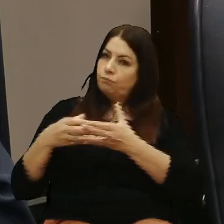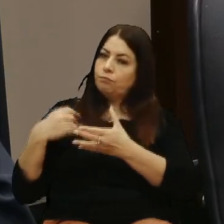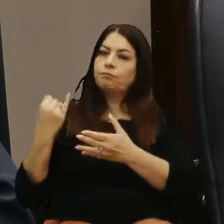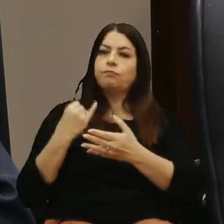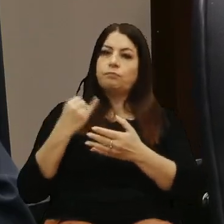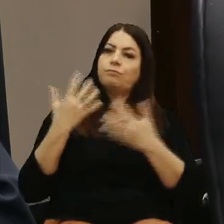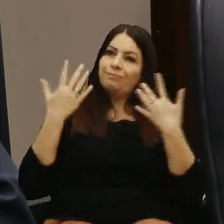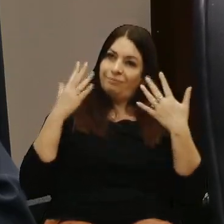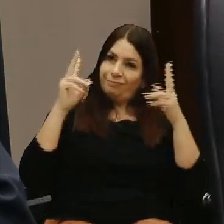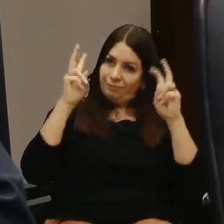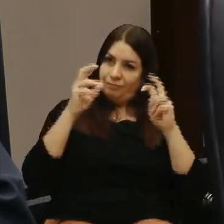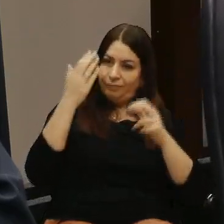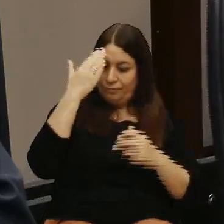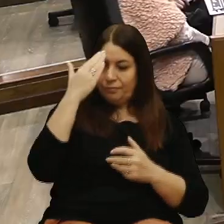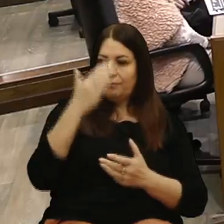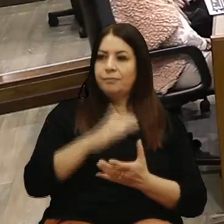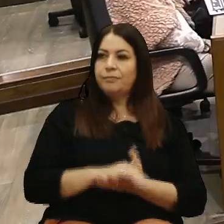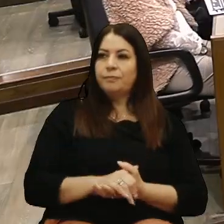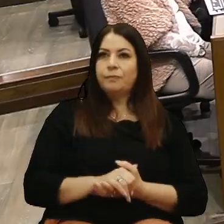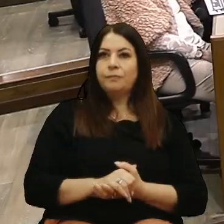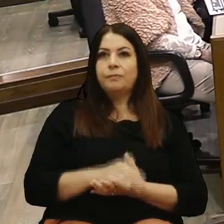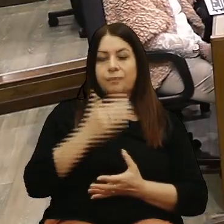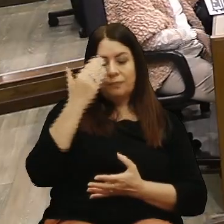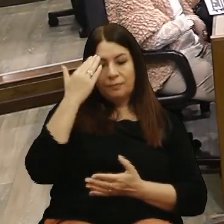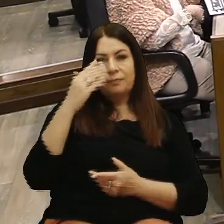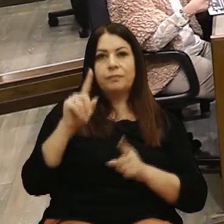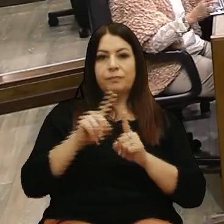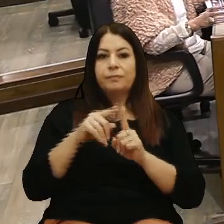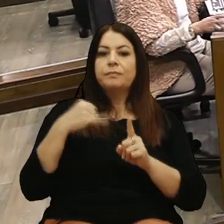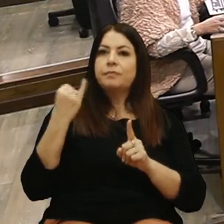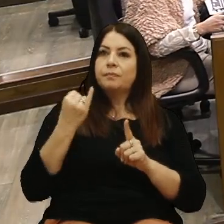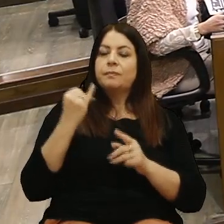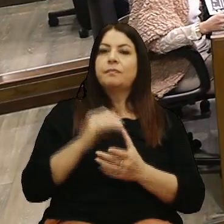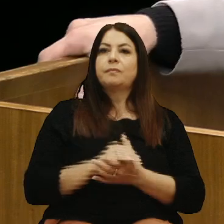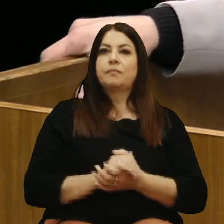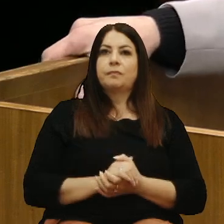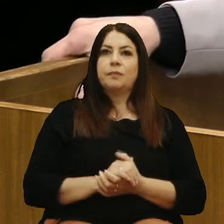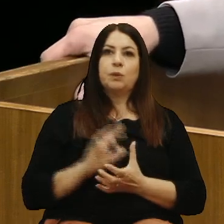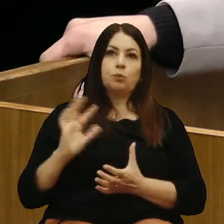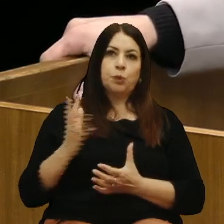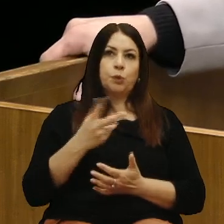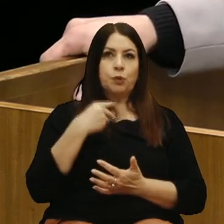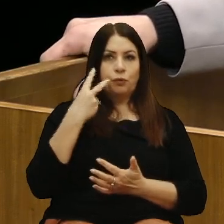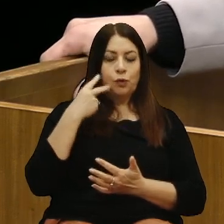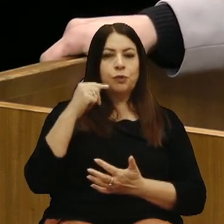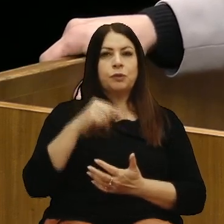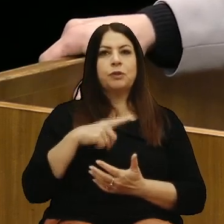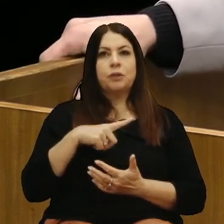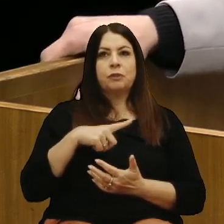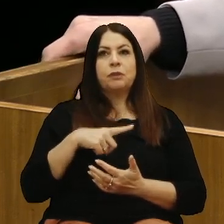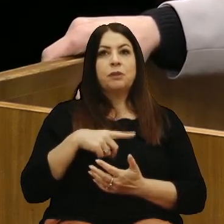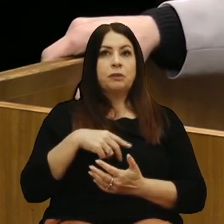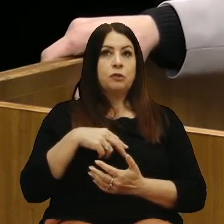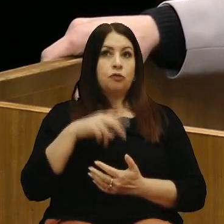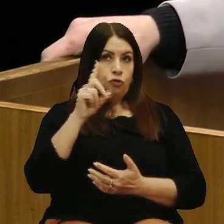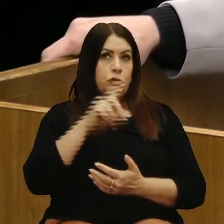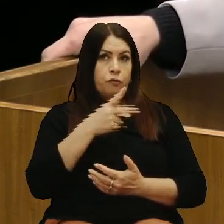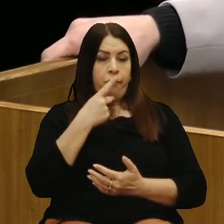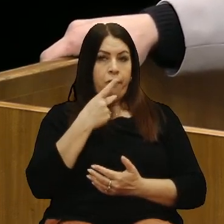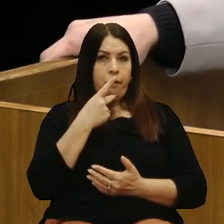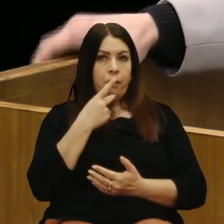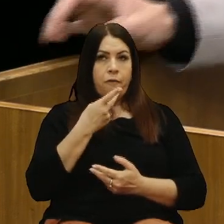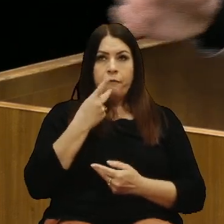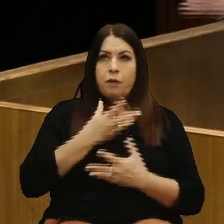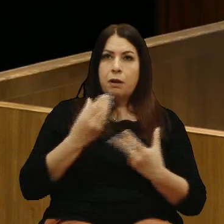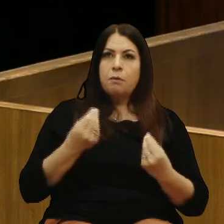importante. Parabéns pelo tema. Muito obrigado. Agradeço. Inclusive, foi muito importante porque todos os vereadores tiveram direito à fala e falas